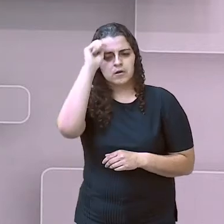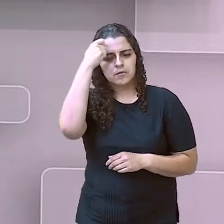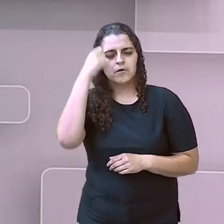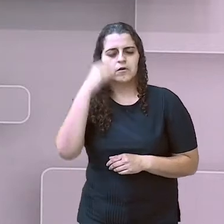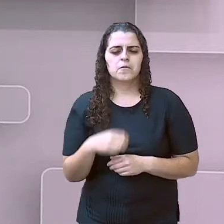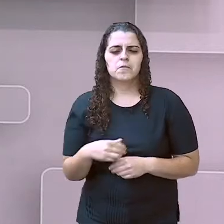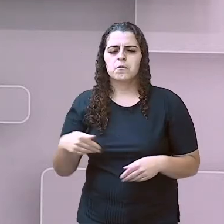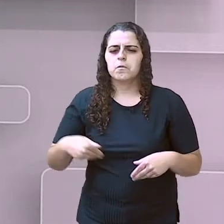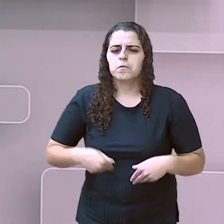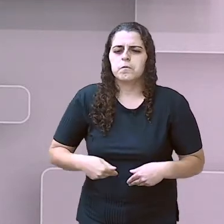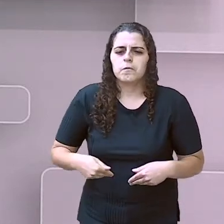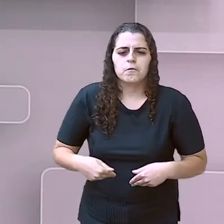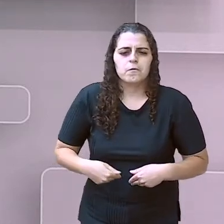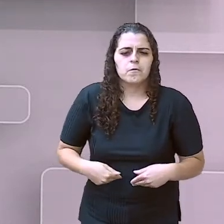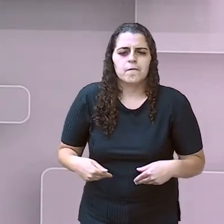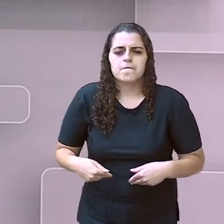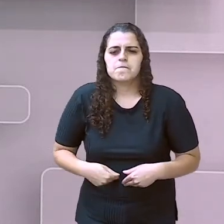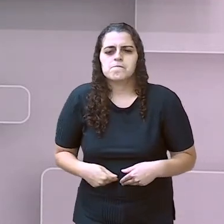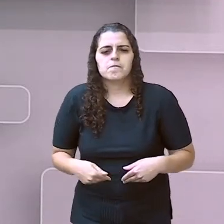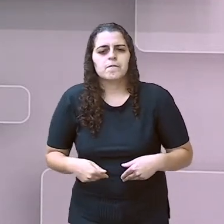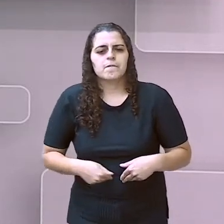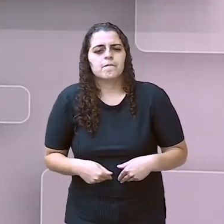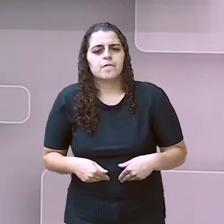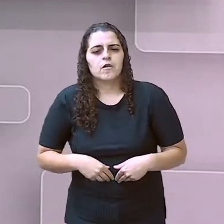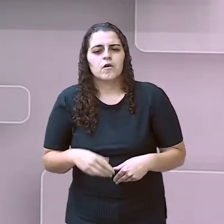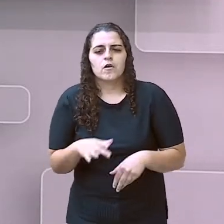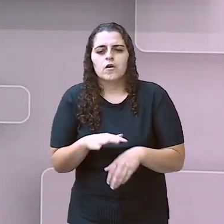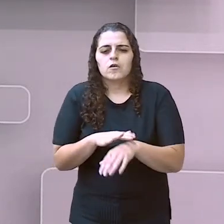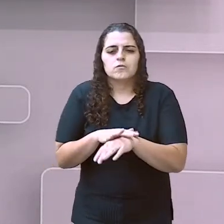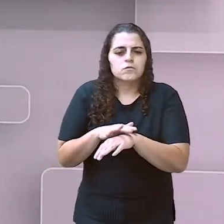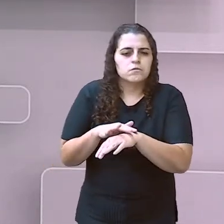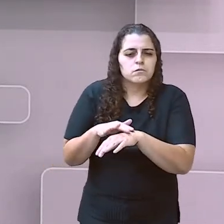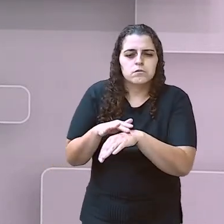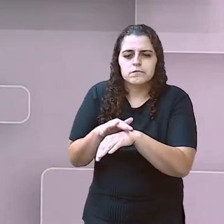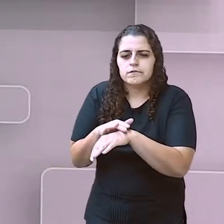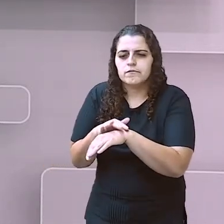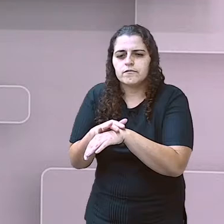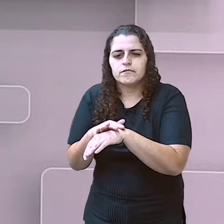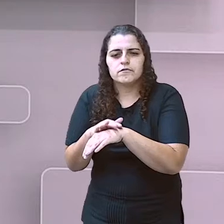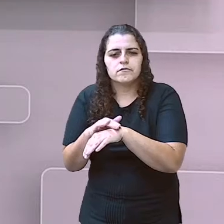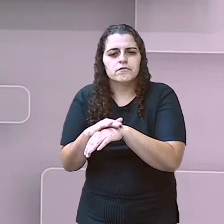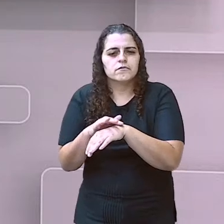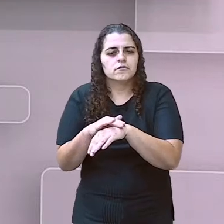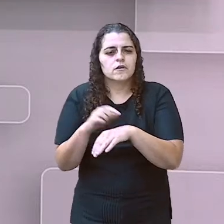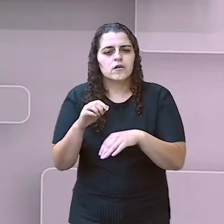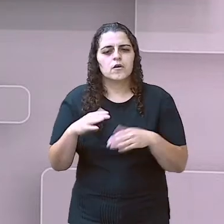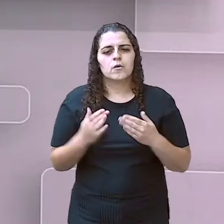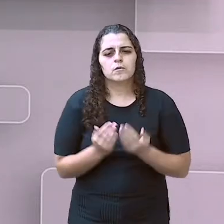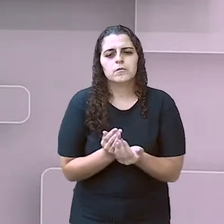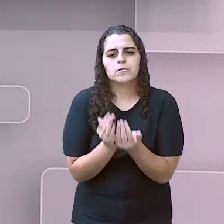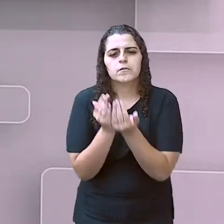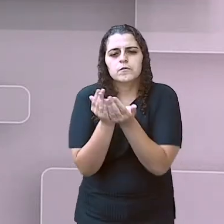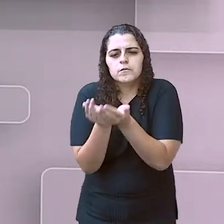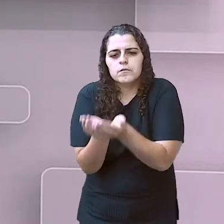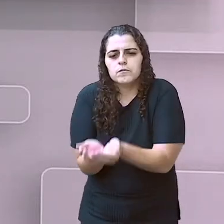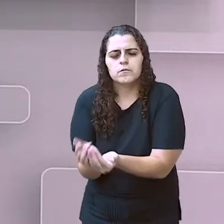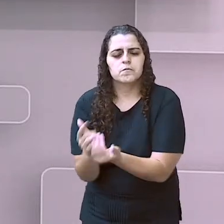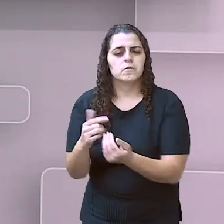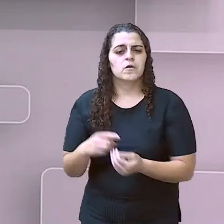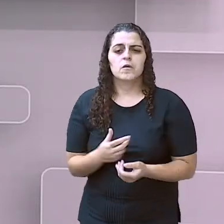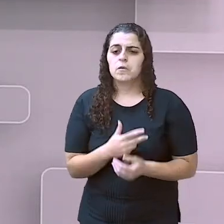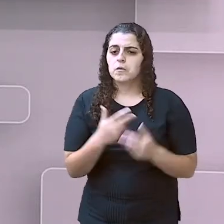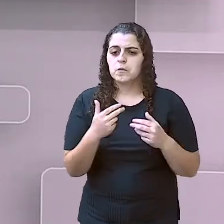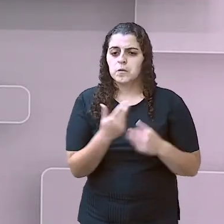da fome, por causa das doenças. O navio de antigamente não era